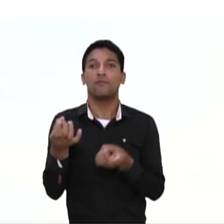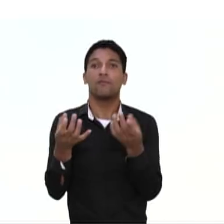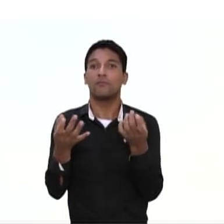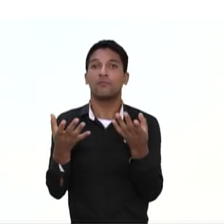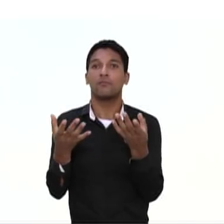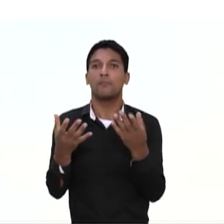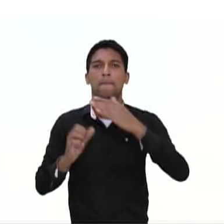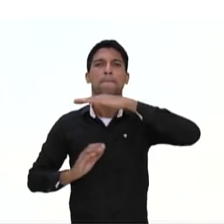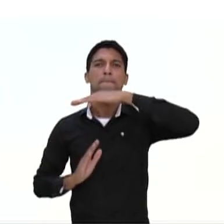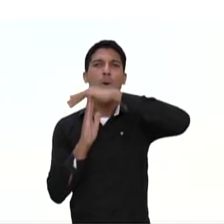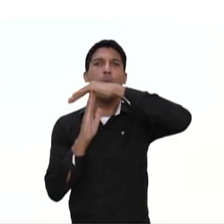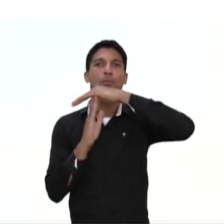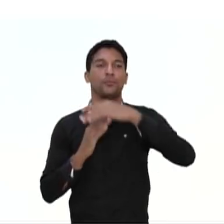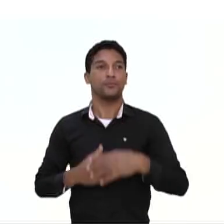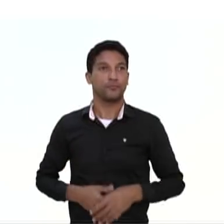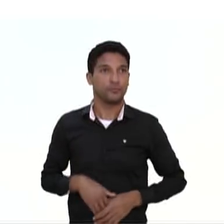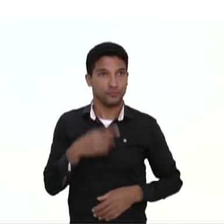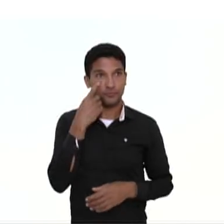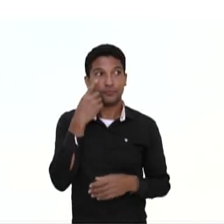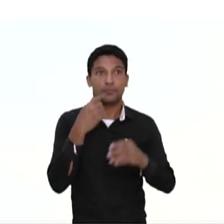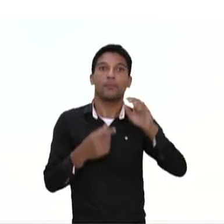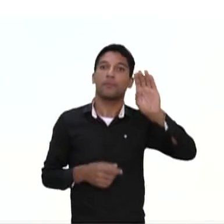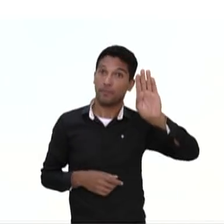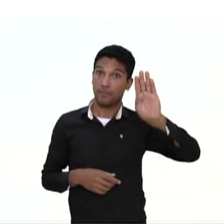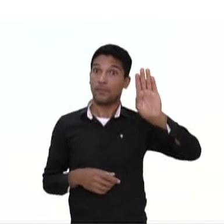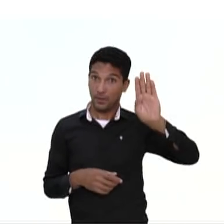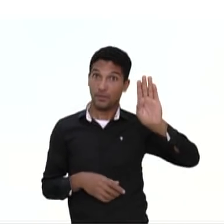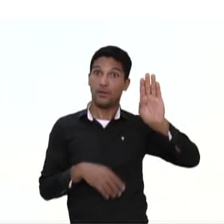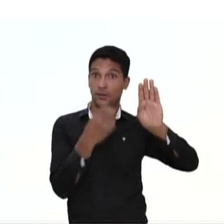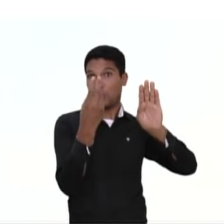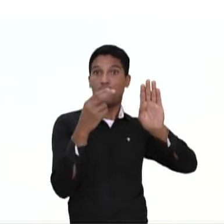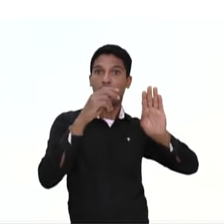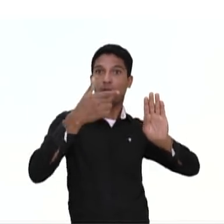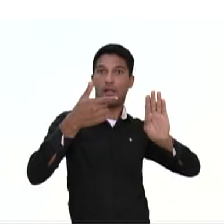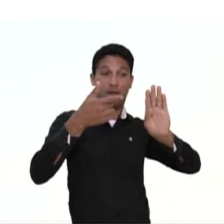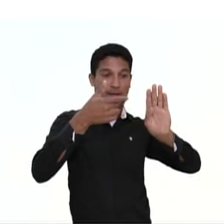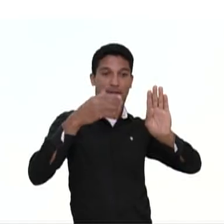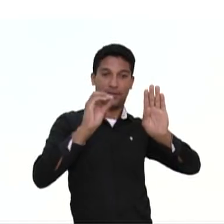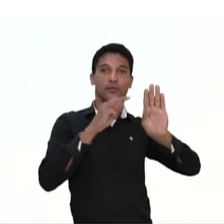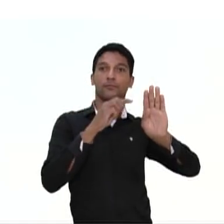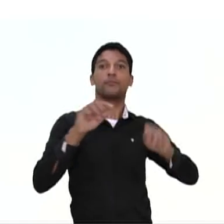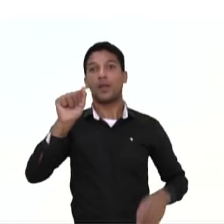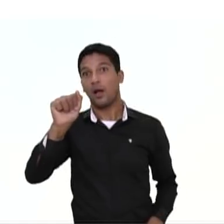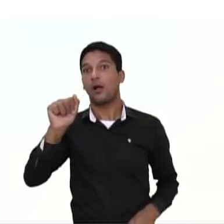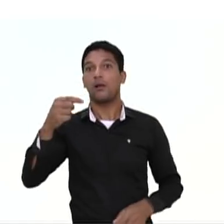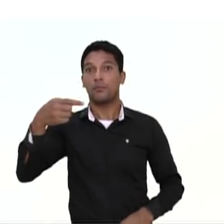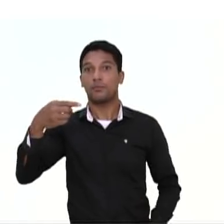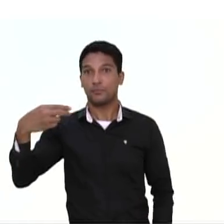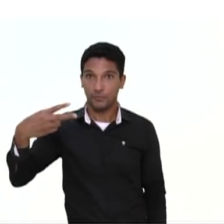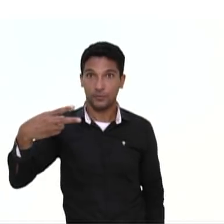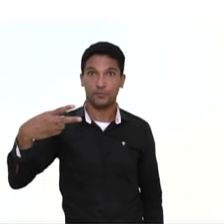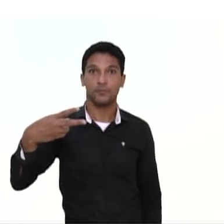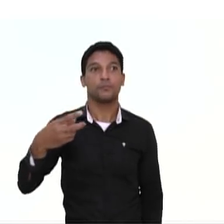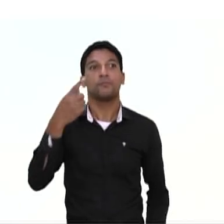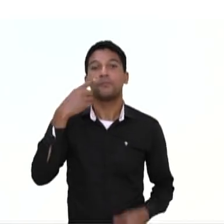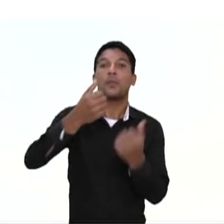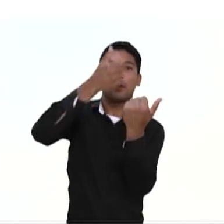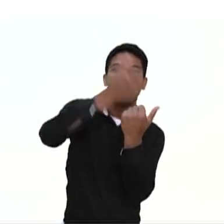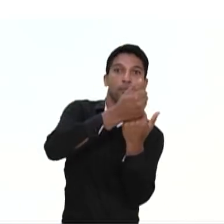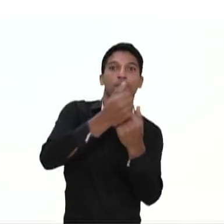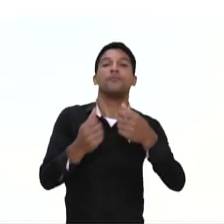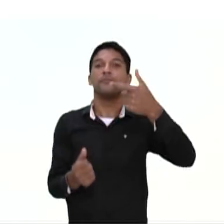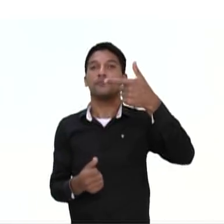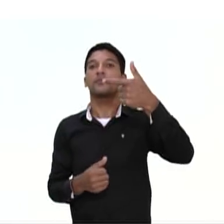= 20 eo a = -2 fez a substituição zinho aqui